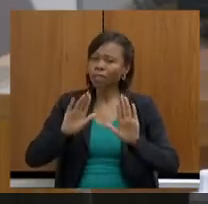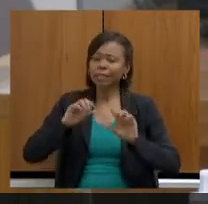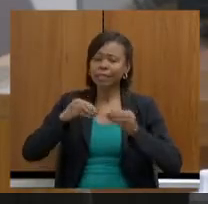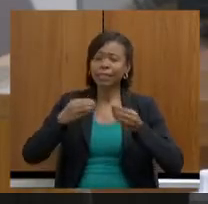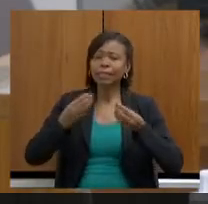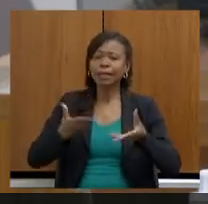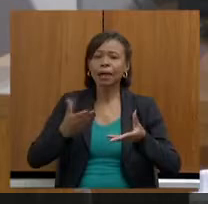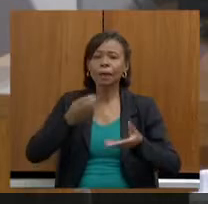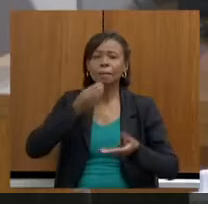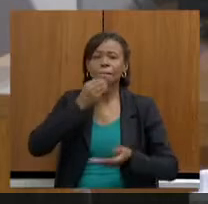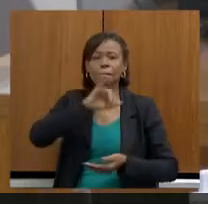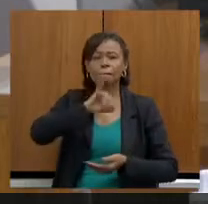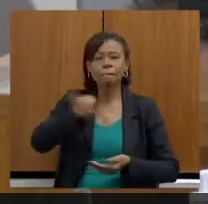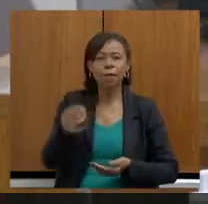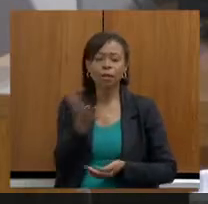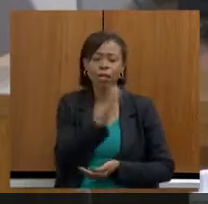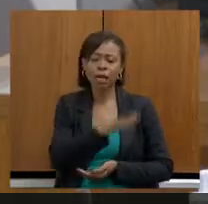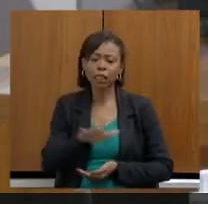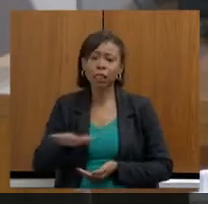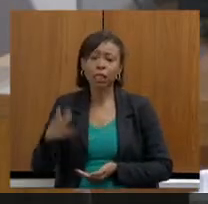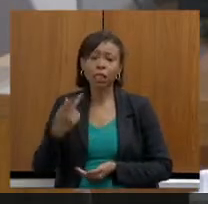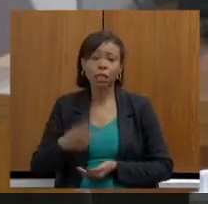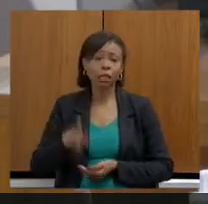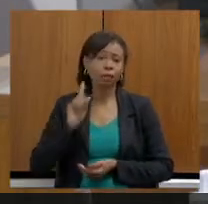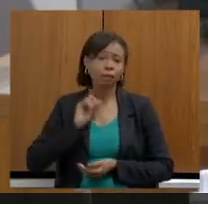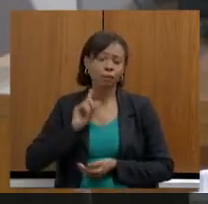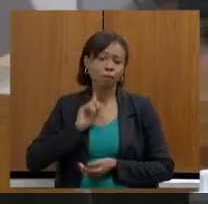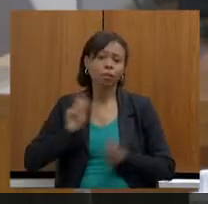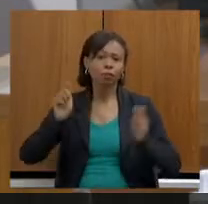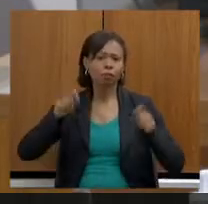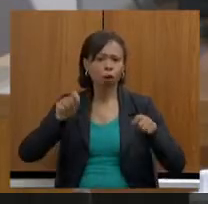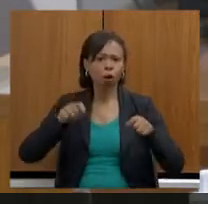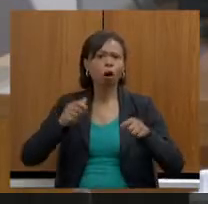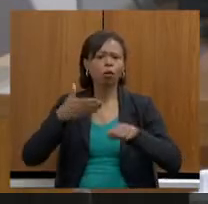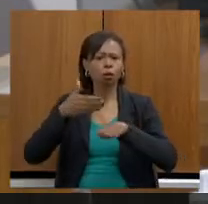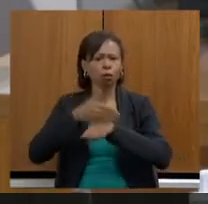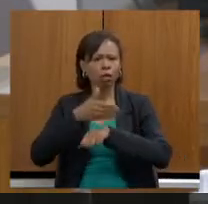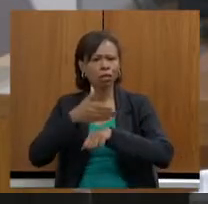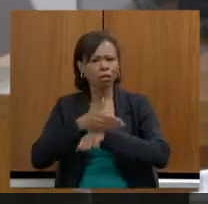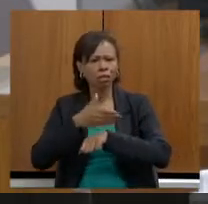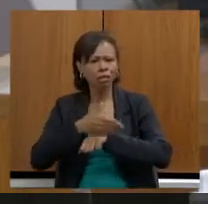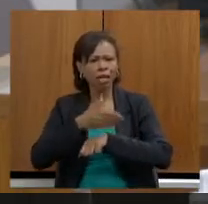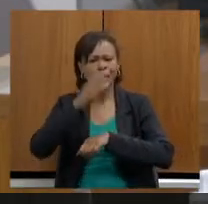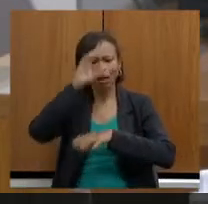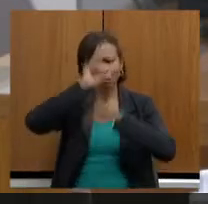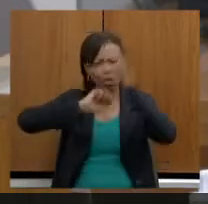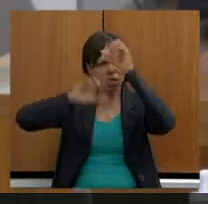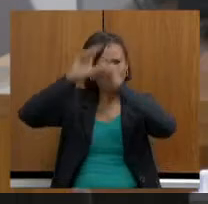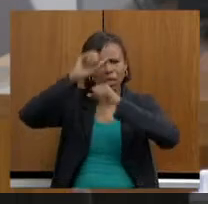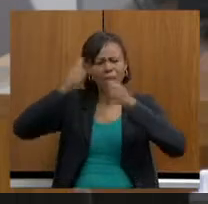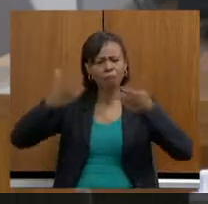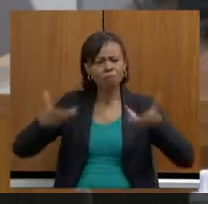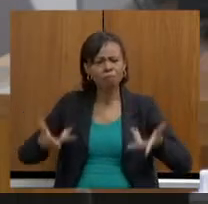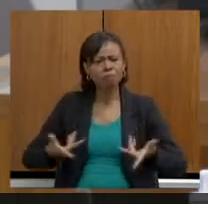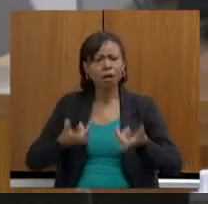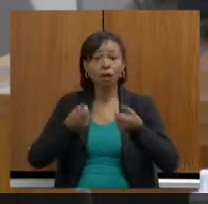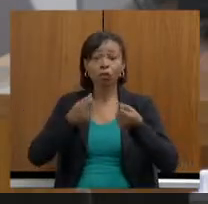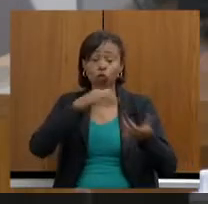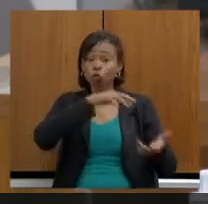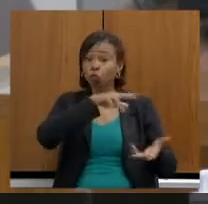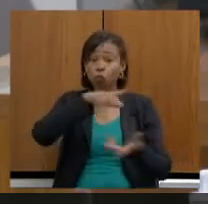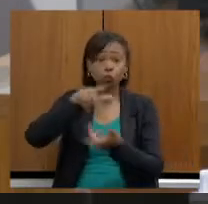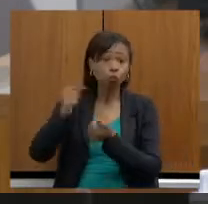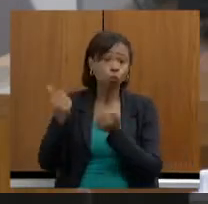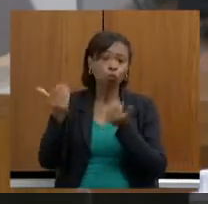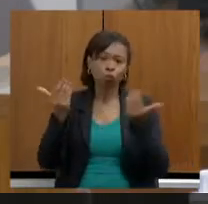das Crianças mineiras mesmo aquelas famílias de mais baixa renda poderem ter acesso às melhores práticas da educação as melhores práticas mundiais de